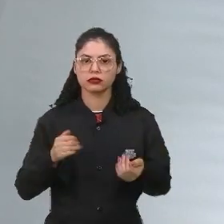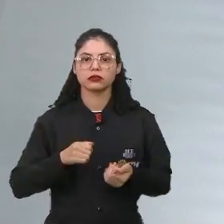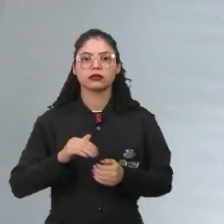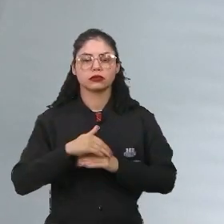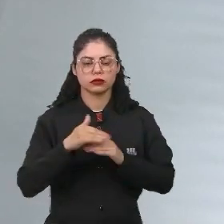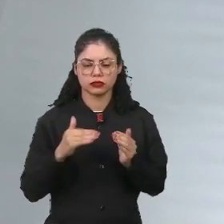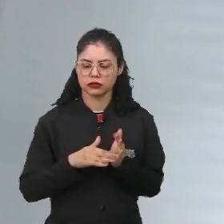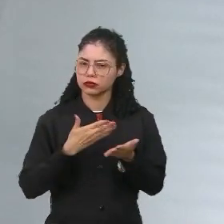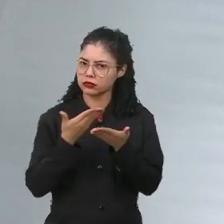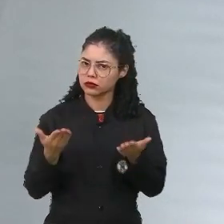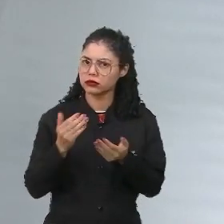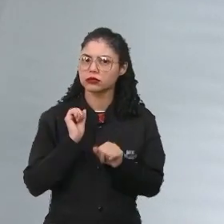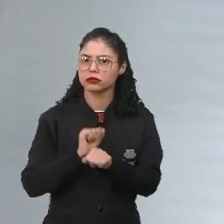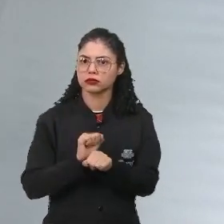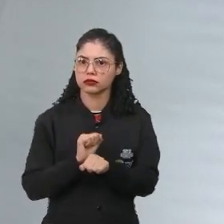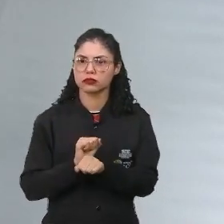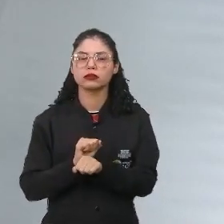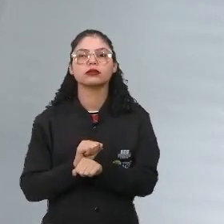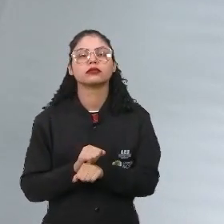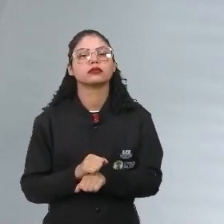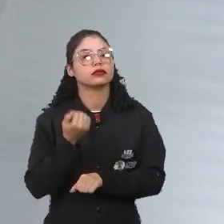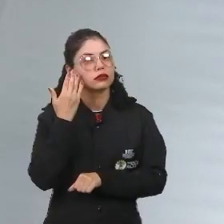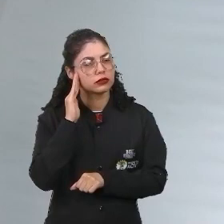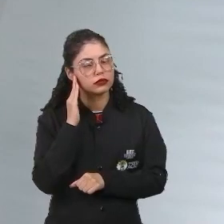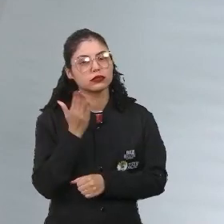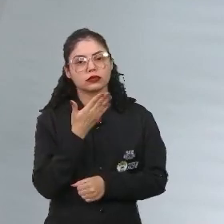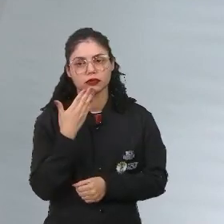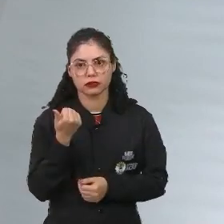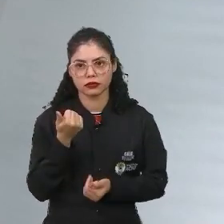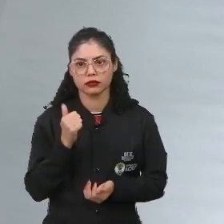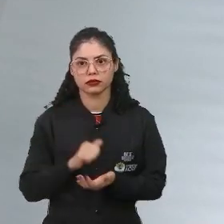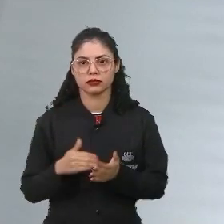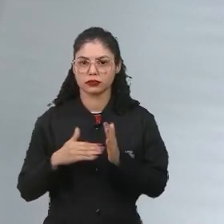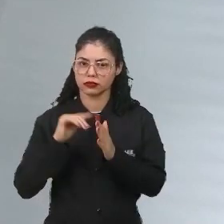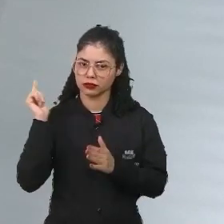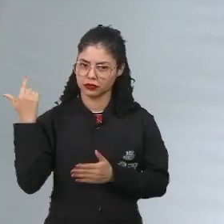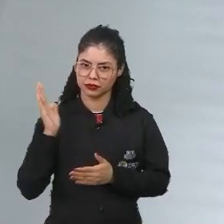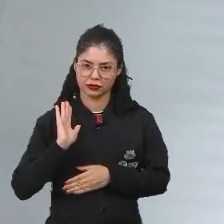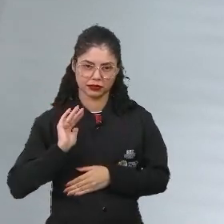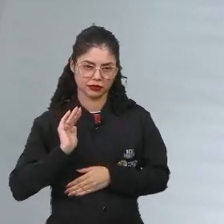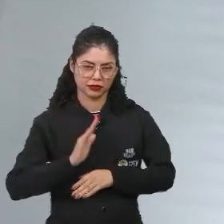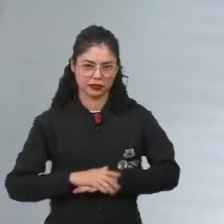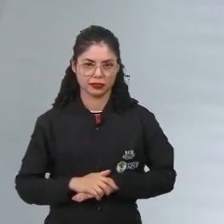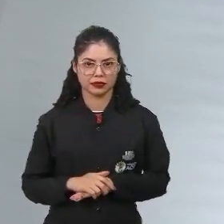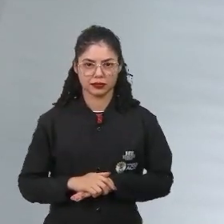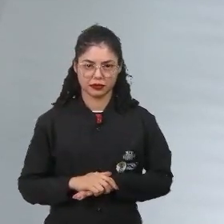vocês. Espero muito que tenham compreendido e até a próxima.